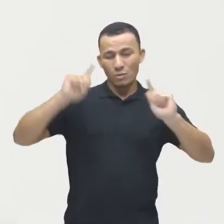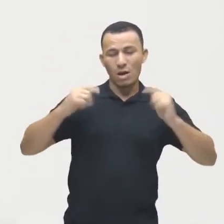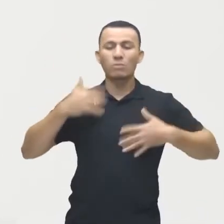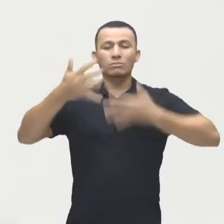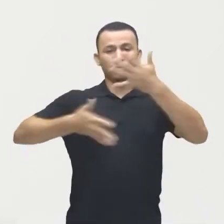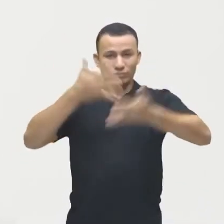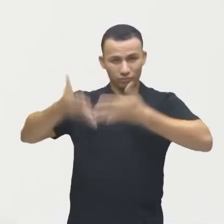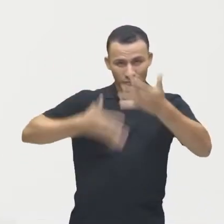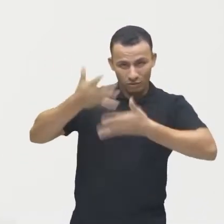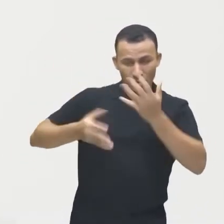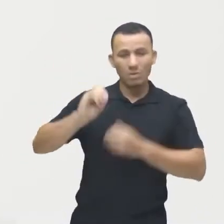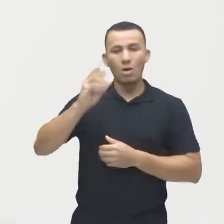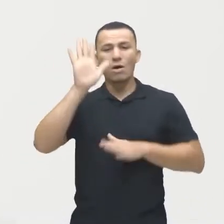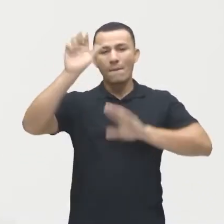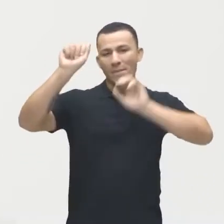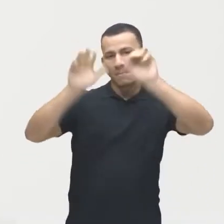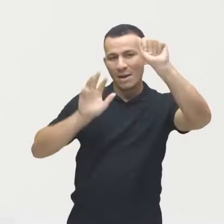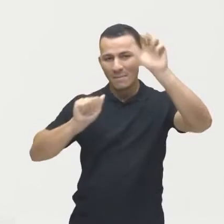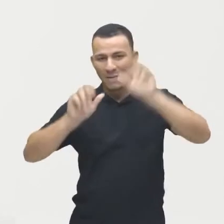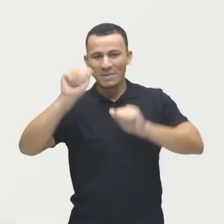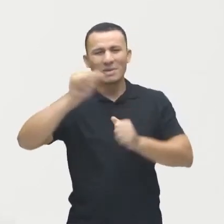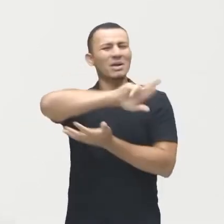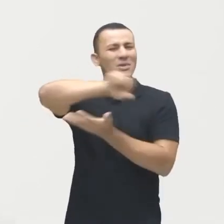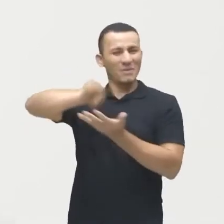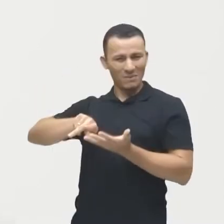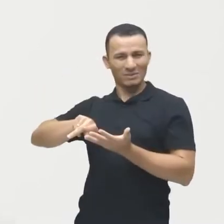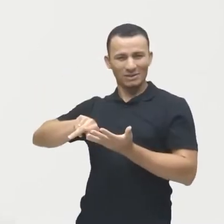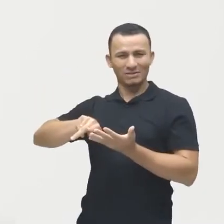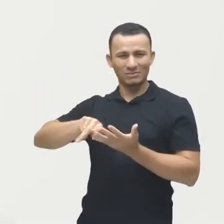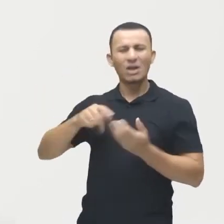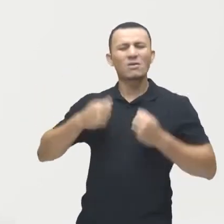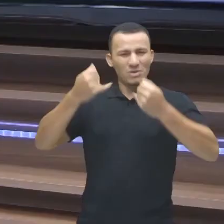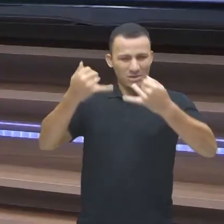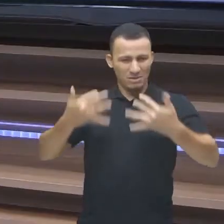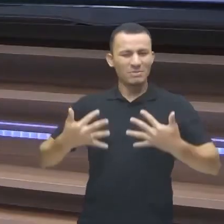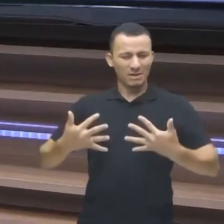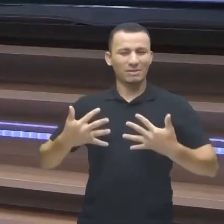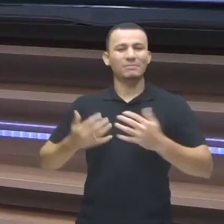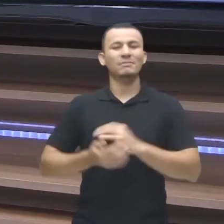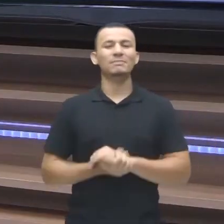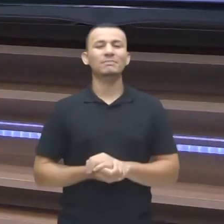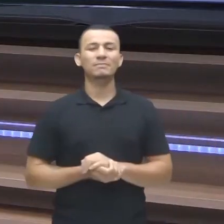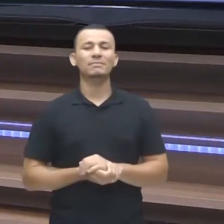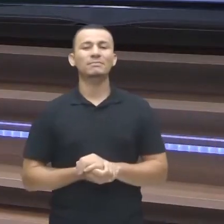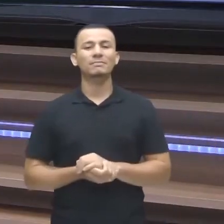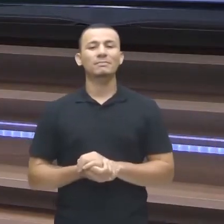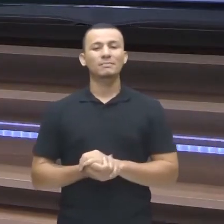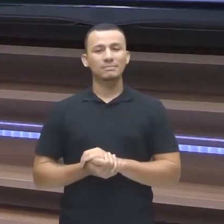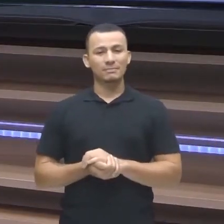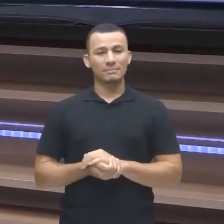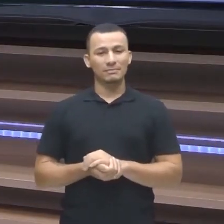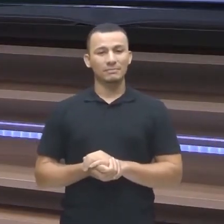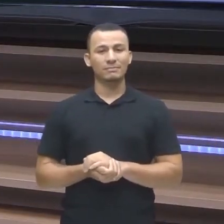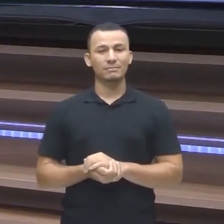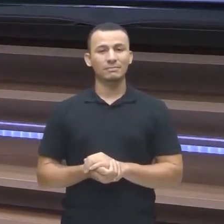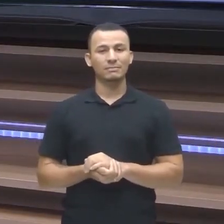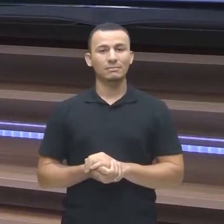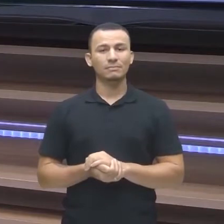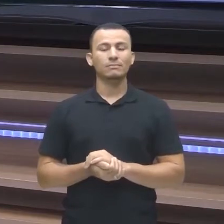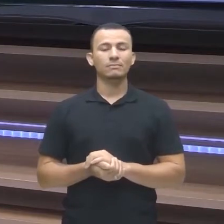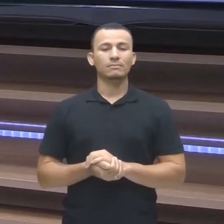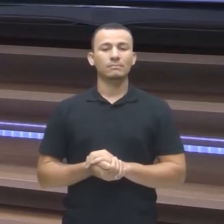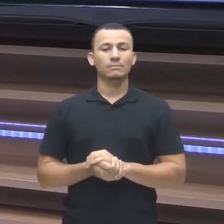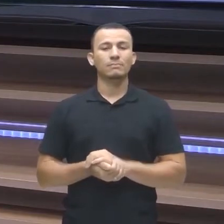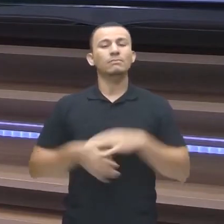sinais, mímicas, dentre outras. Deixa eu falar um pouco mais sobre isso e eu quero conversar com vocês, ok? Quando eu digo